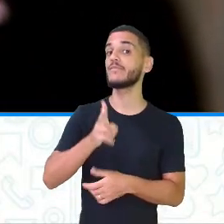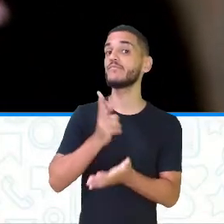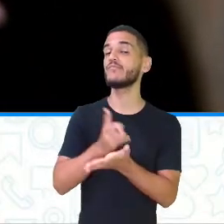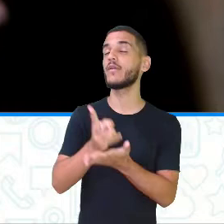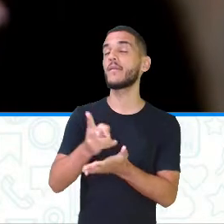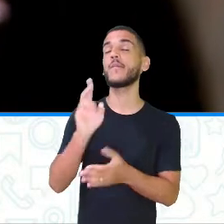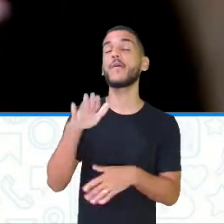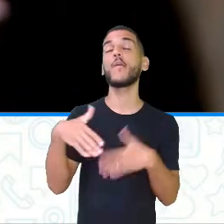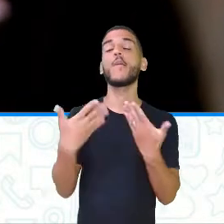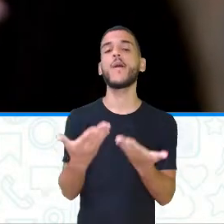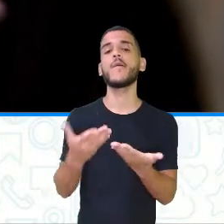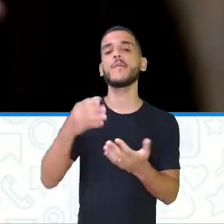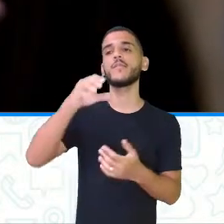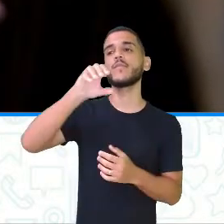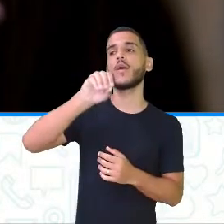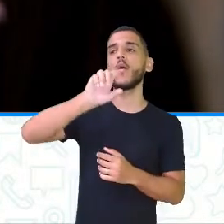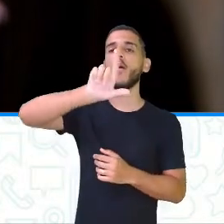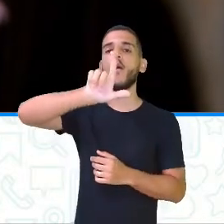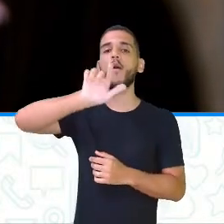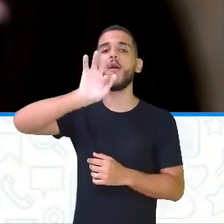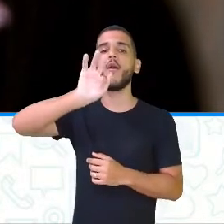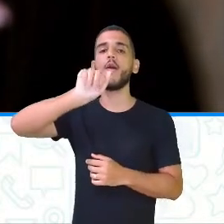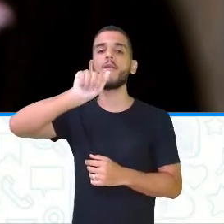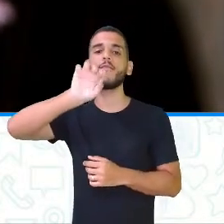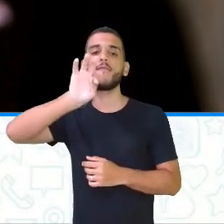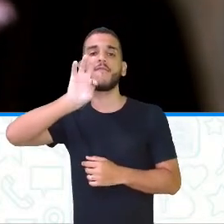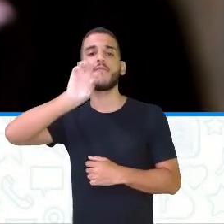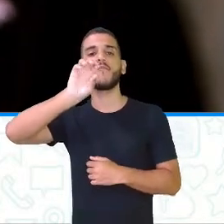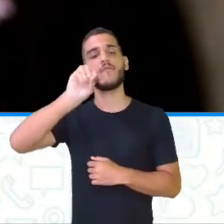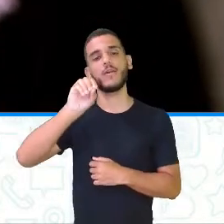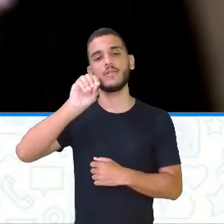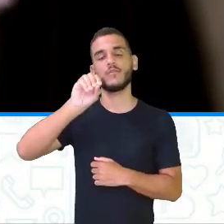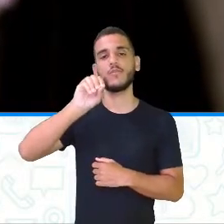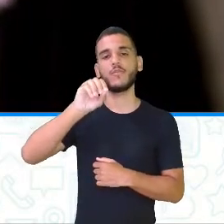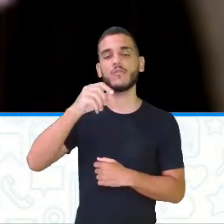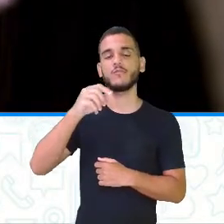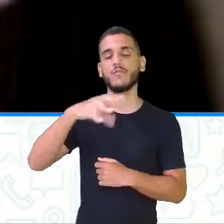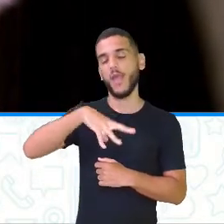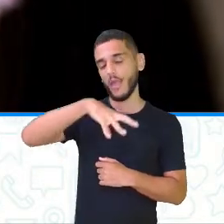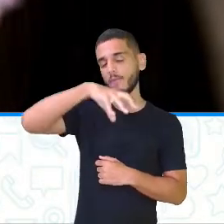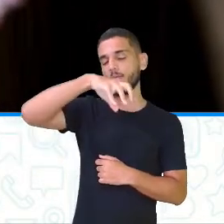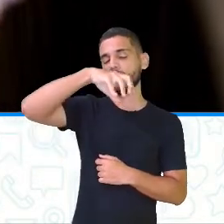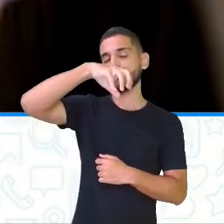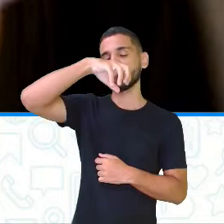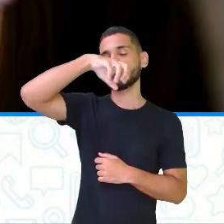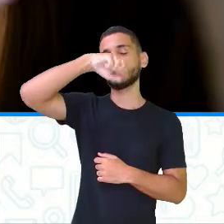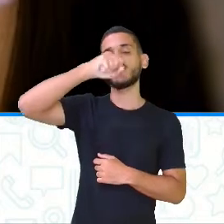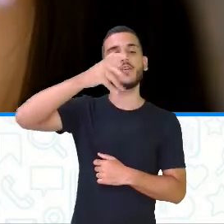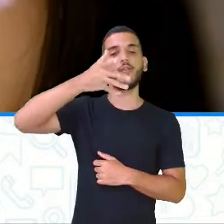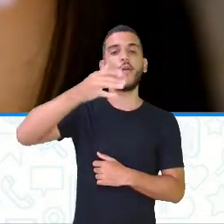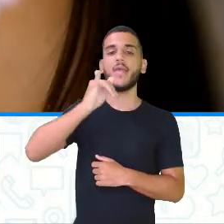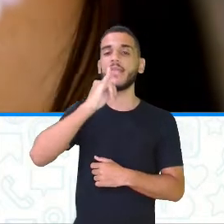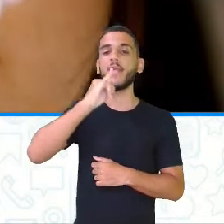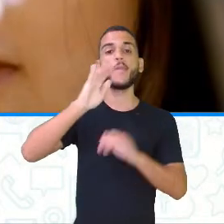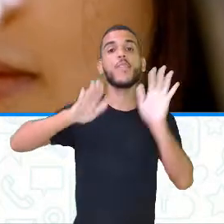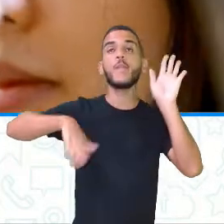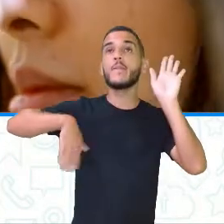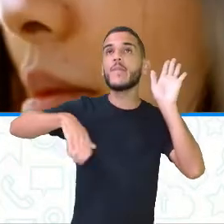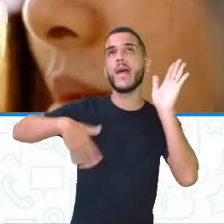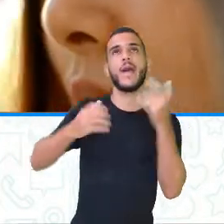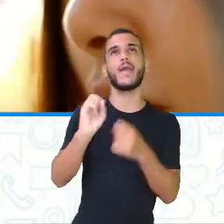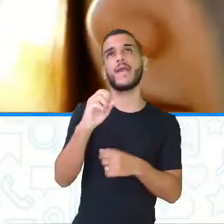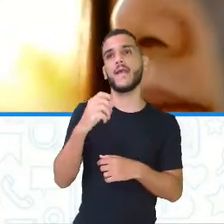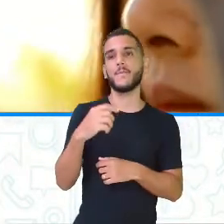Aquele cheirinho de maresia que muita gente gosta. Eu gosto de cheirinho de terra molhada. Ai, quando cai